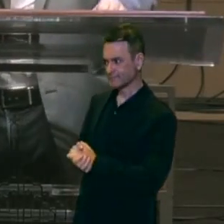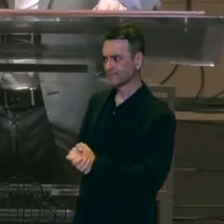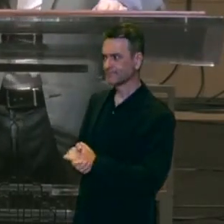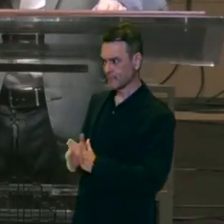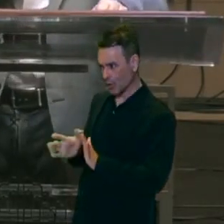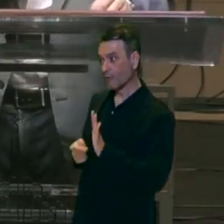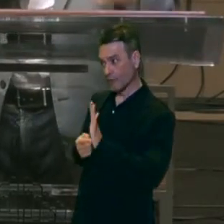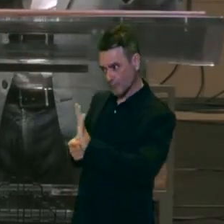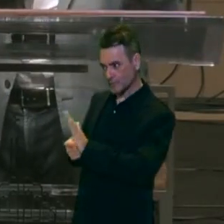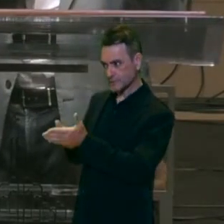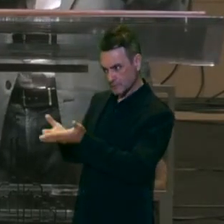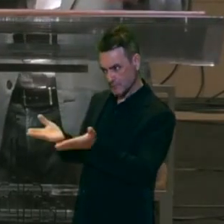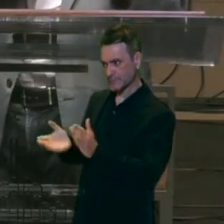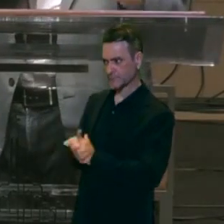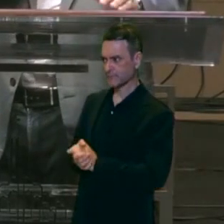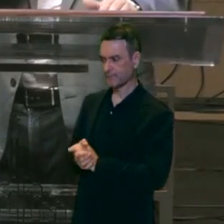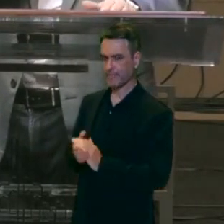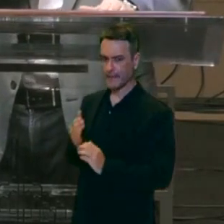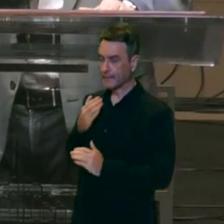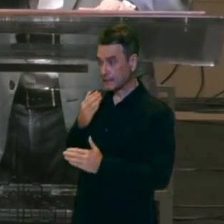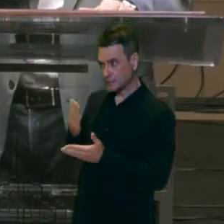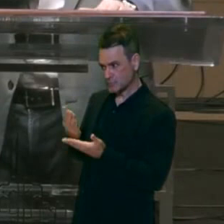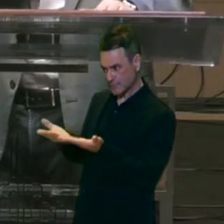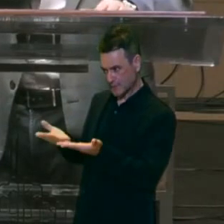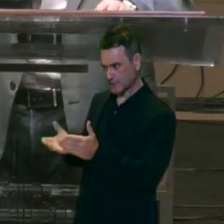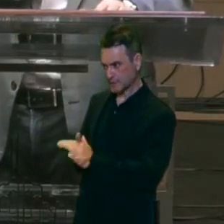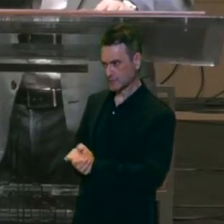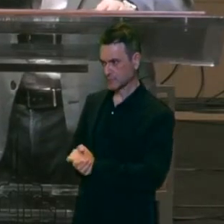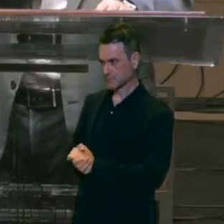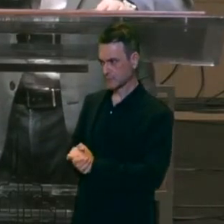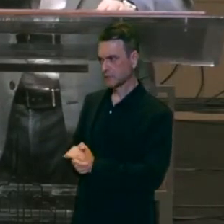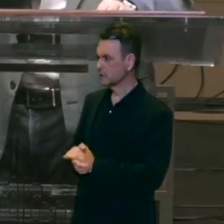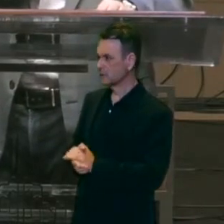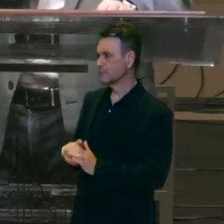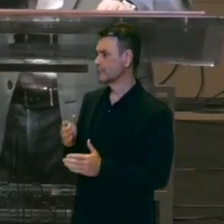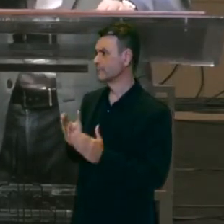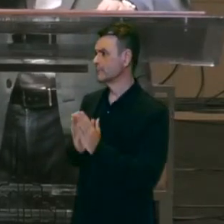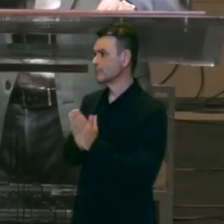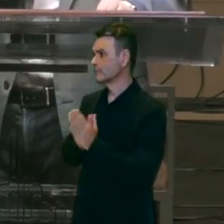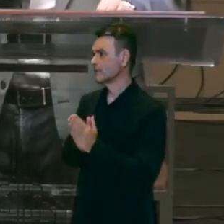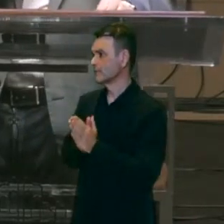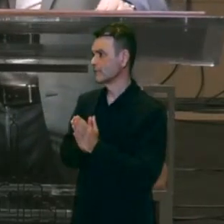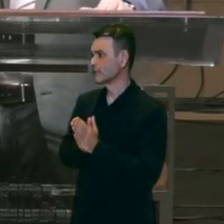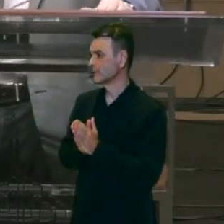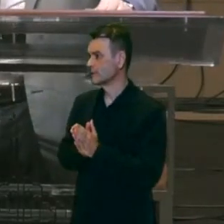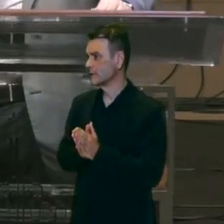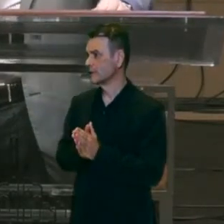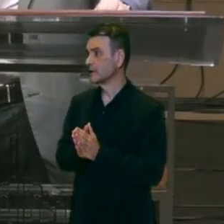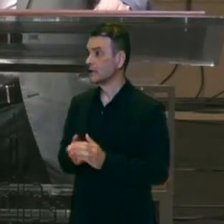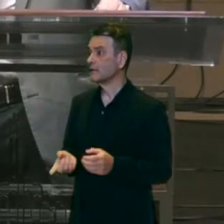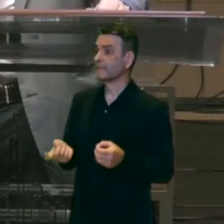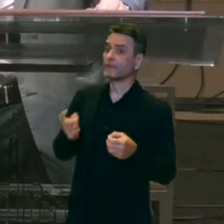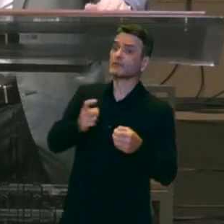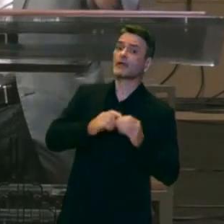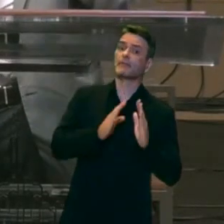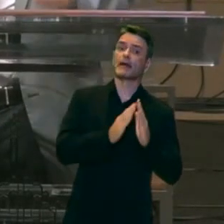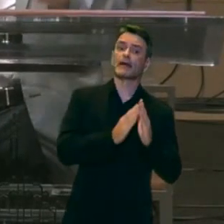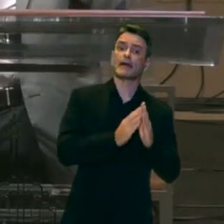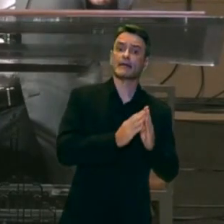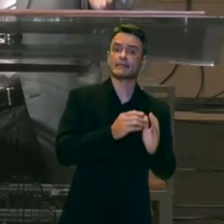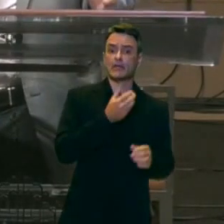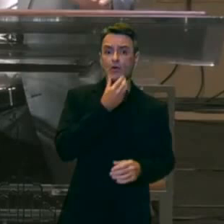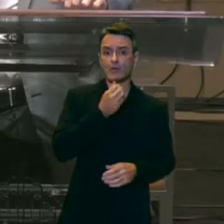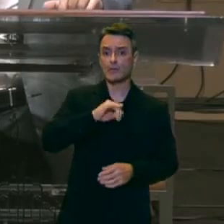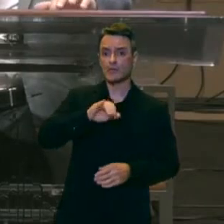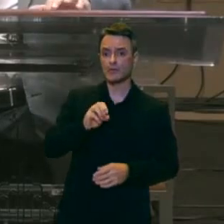permita-me apresentar-lhe a minha súplica. Não me mande de volta à casa de Jonatas, o secretário, para que eu